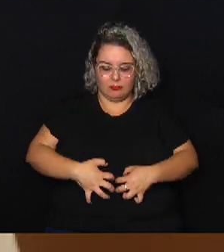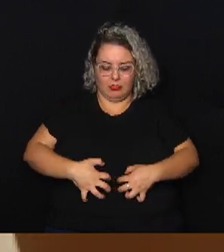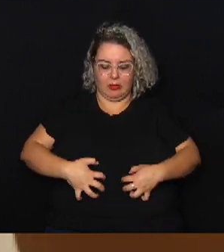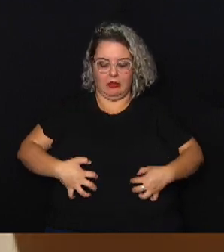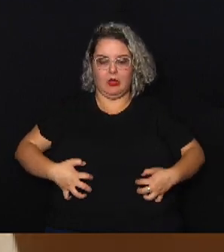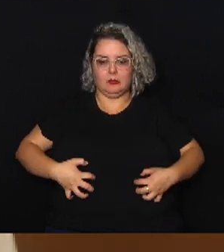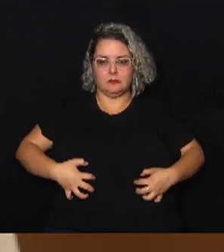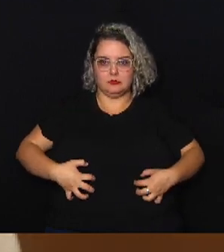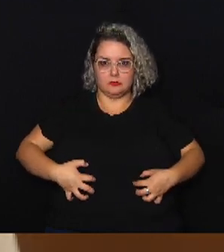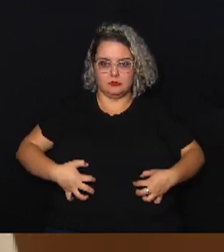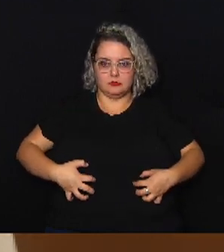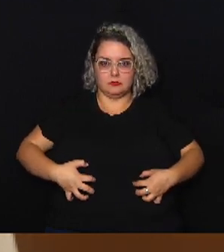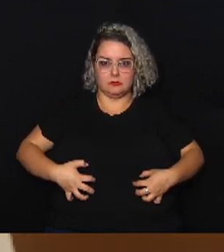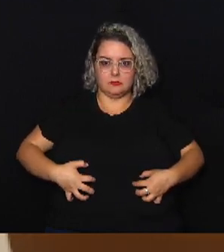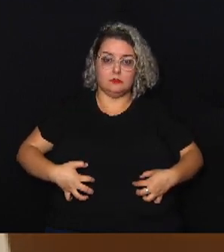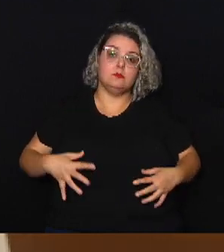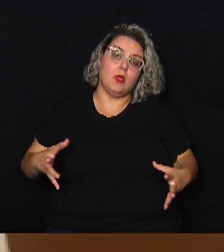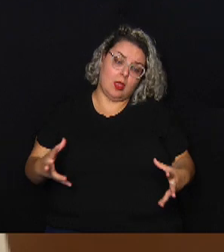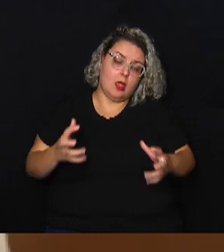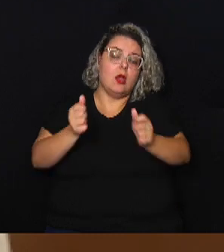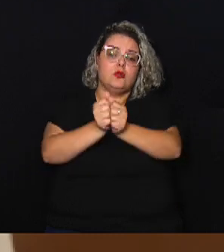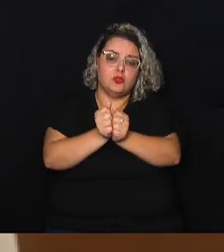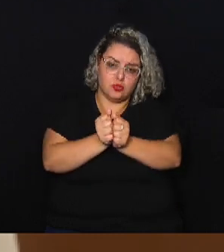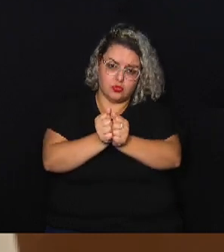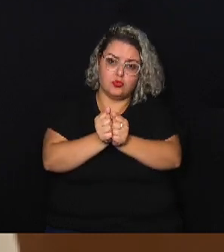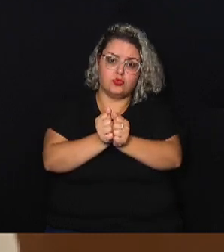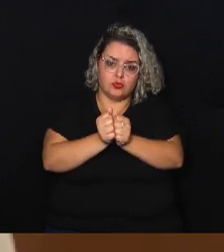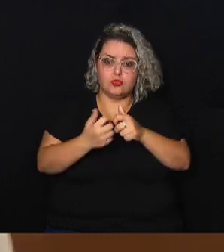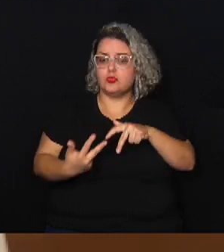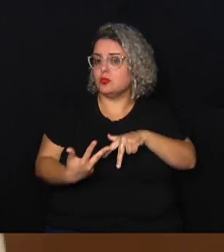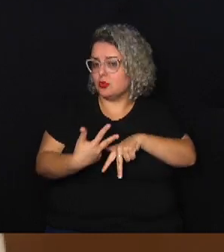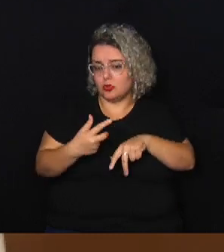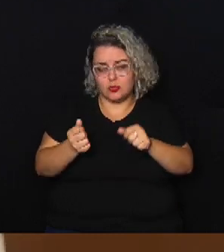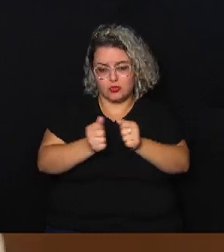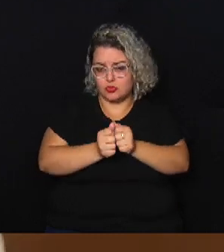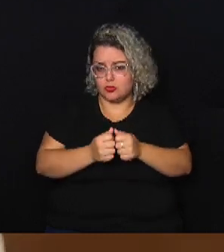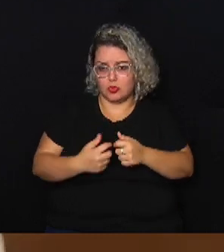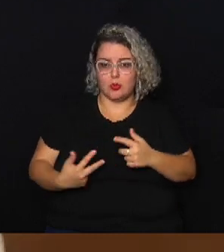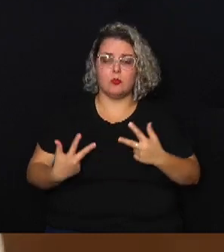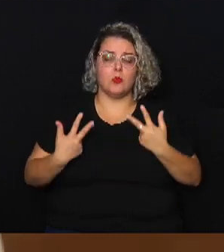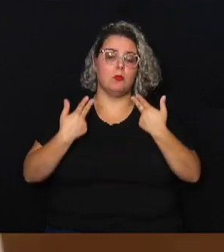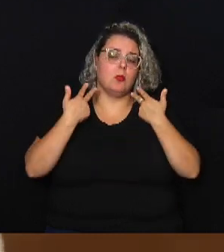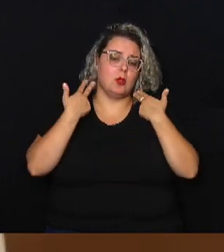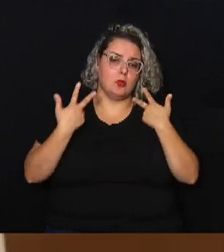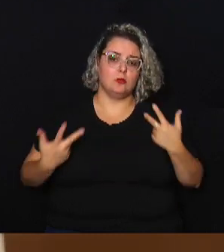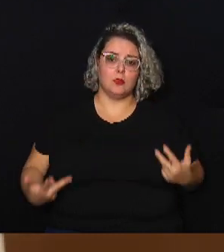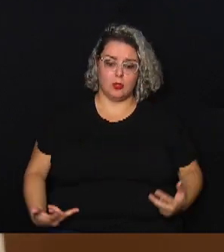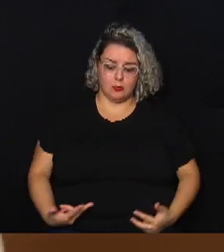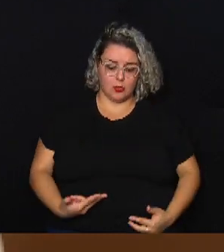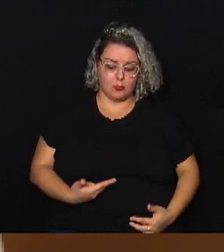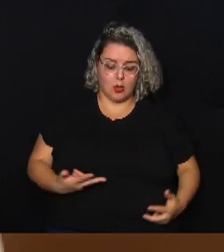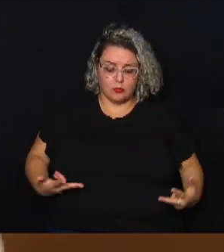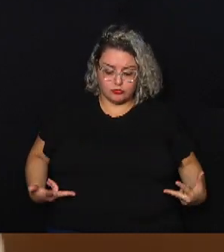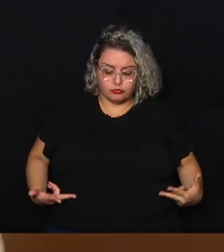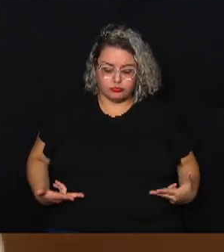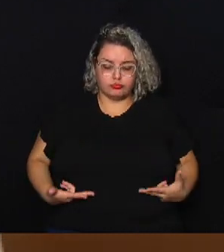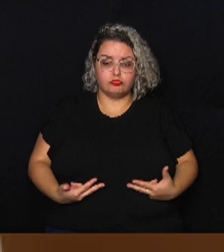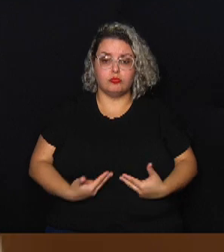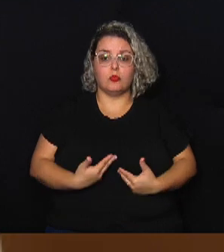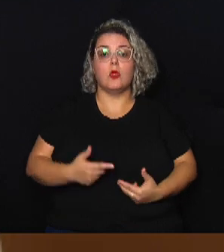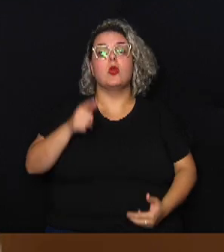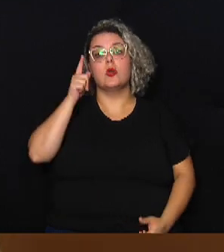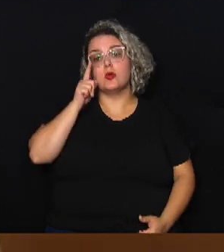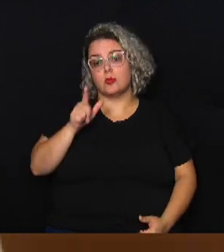vai acabar associando essa cirurgia junto com a abdominoplastia e às vezes até consegue uma